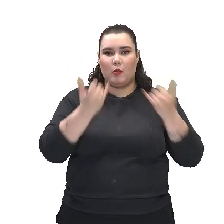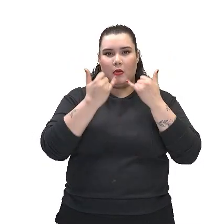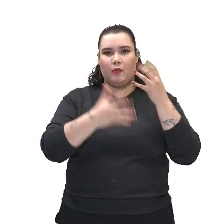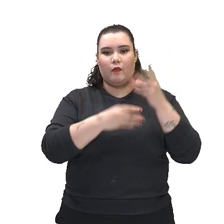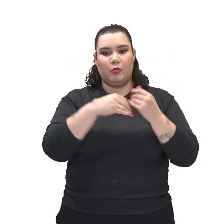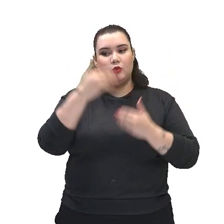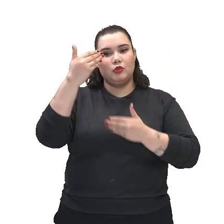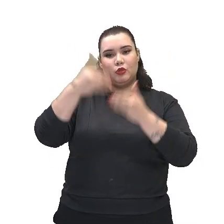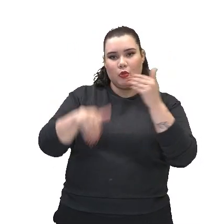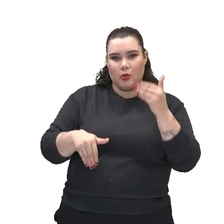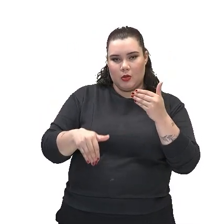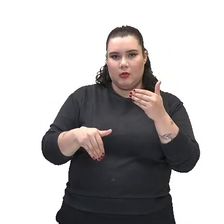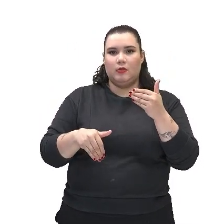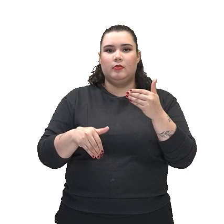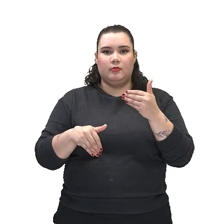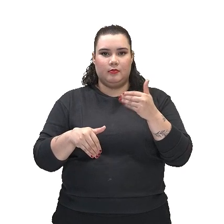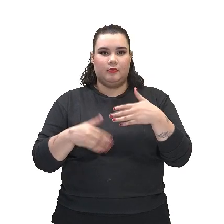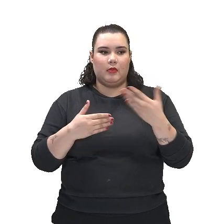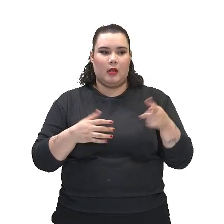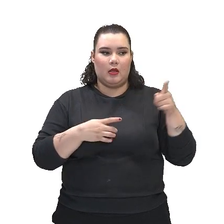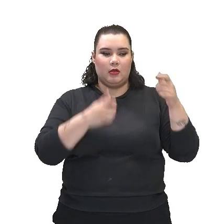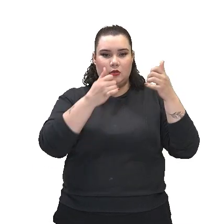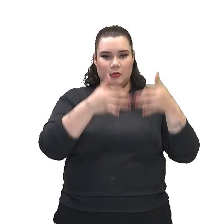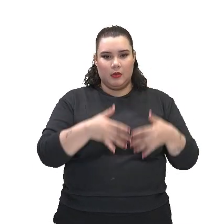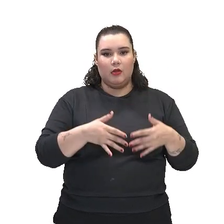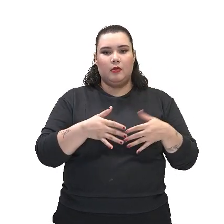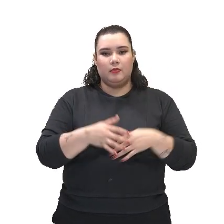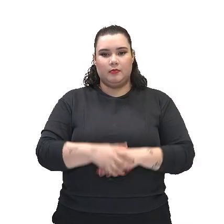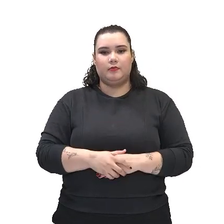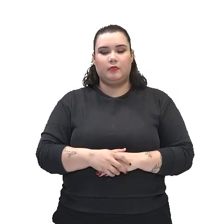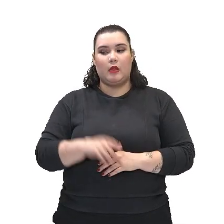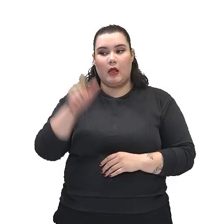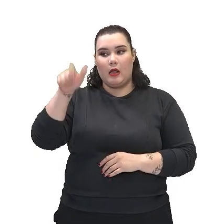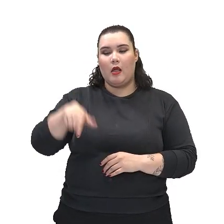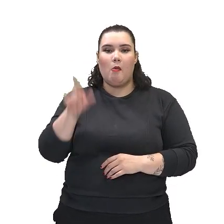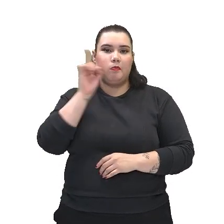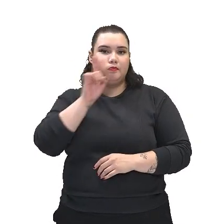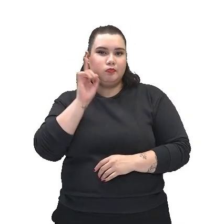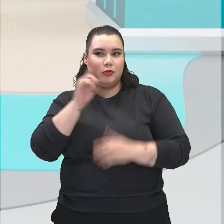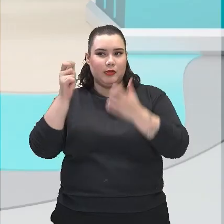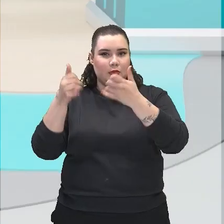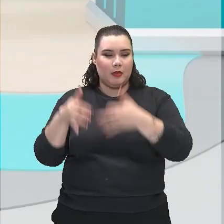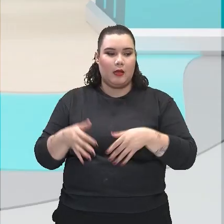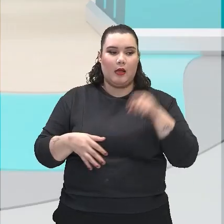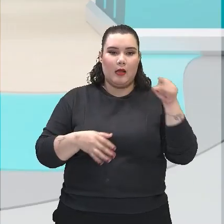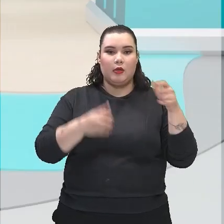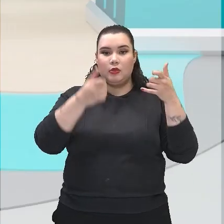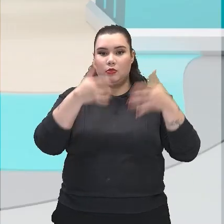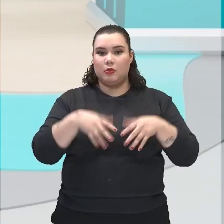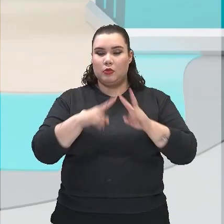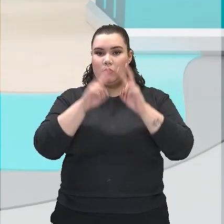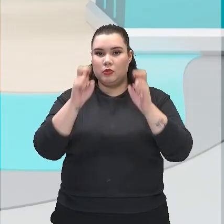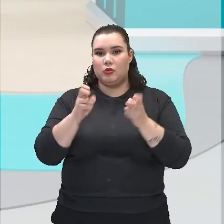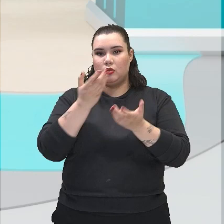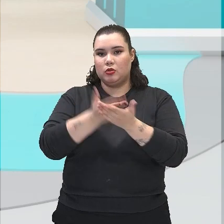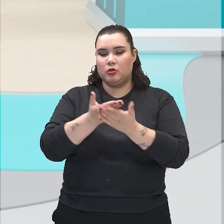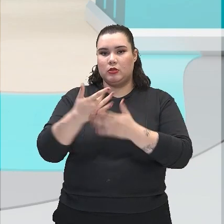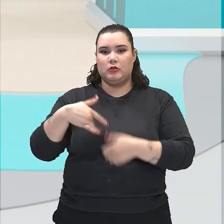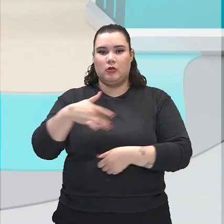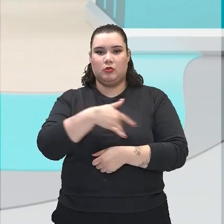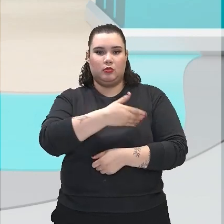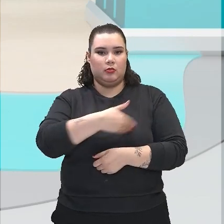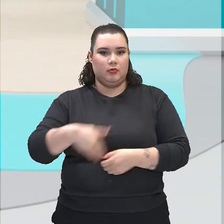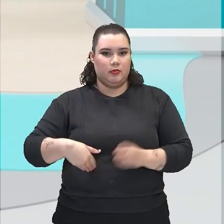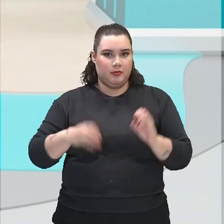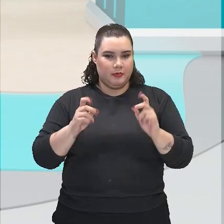da Sociedade Americana de Pediatria. Ele já trouxe um argumento relacionado à Escola de Saúde Pública de